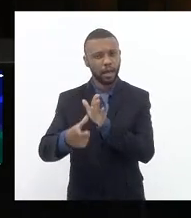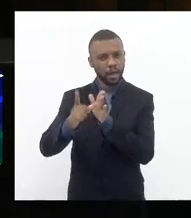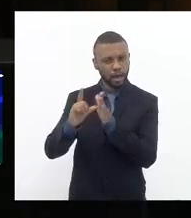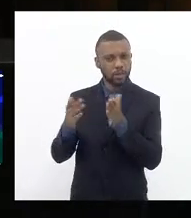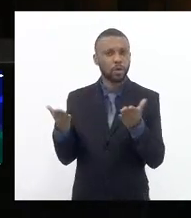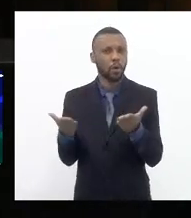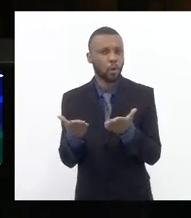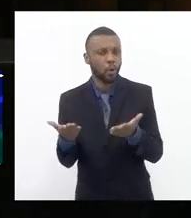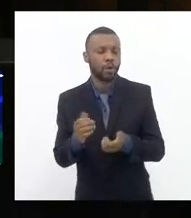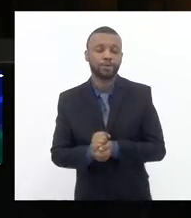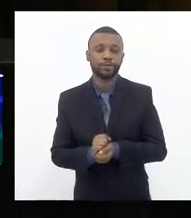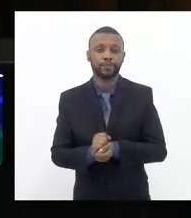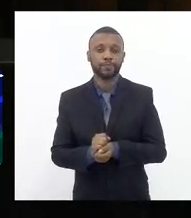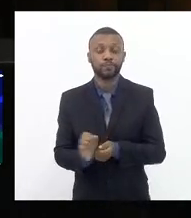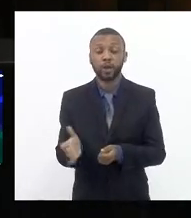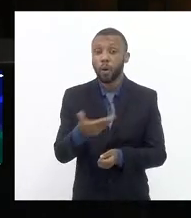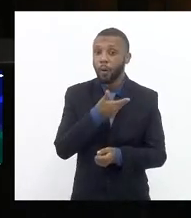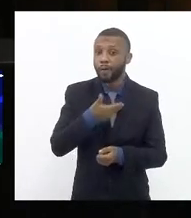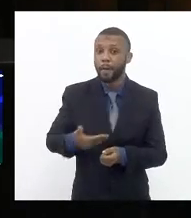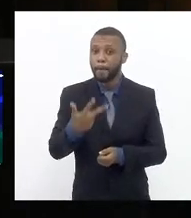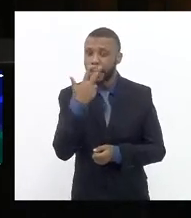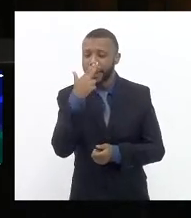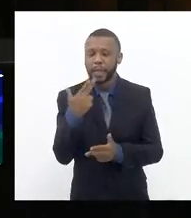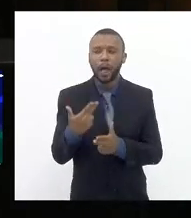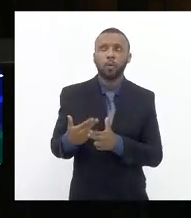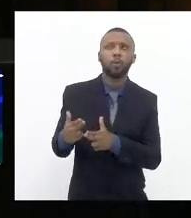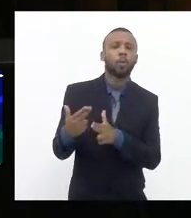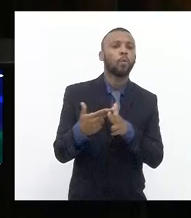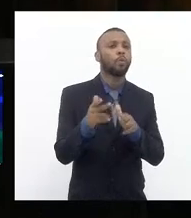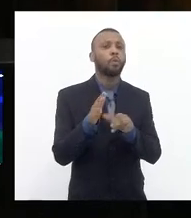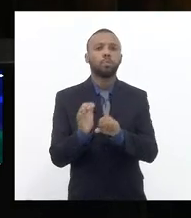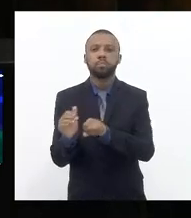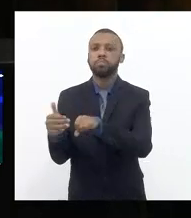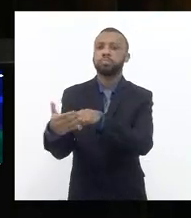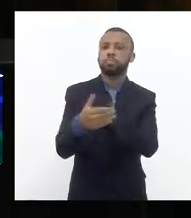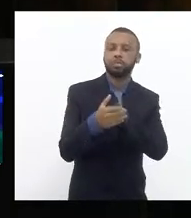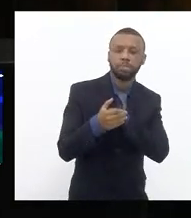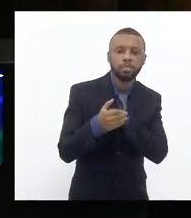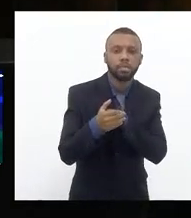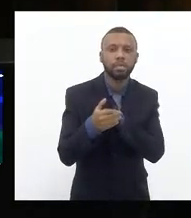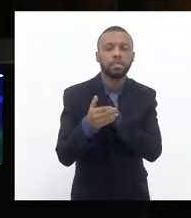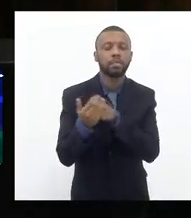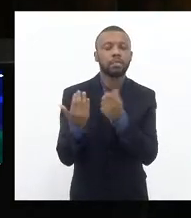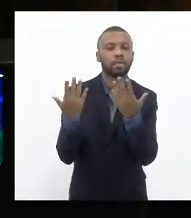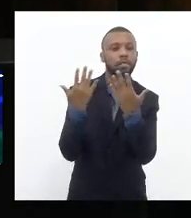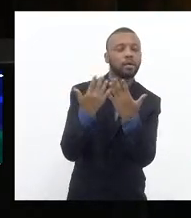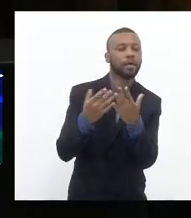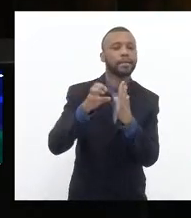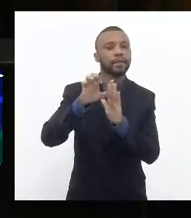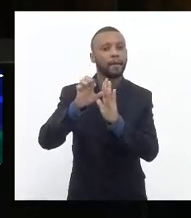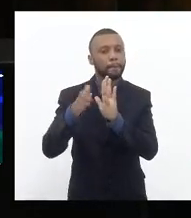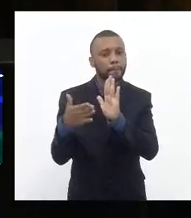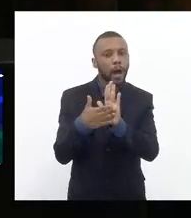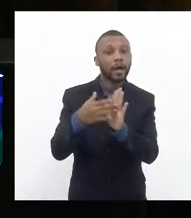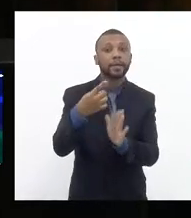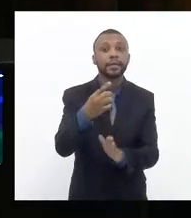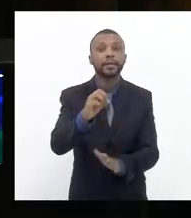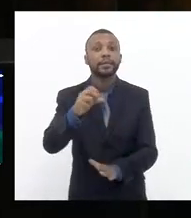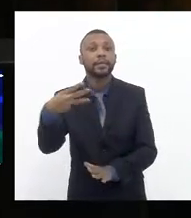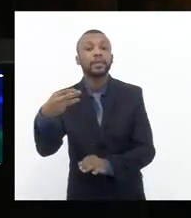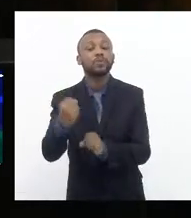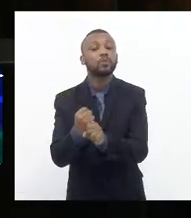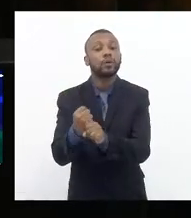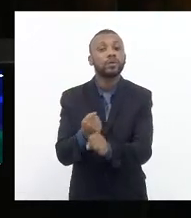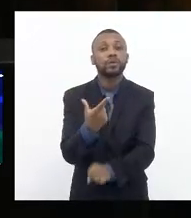mas assim, o governo se esconde, Cláudio Castro se esconde atrás da emenda constitucional 103 de